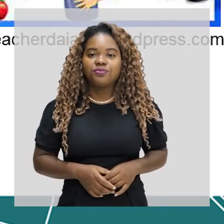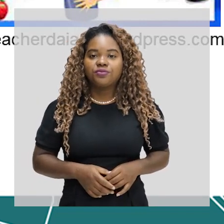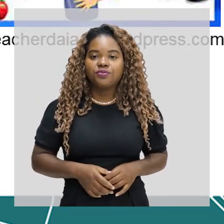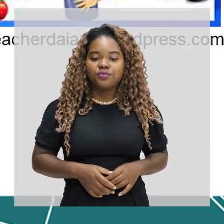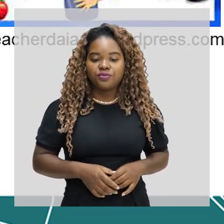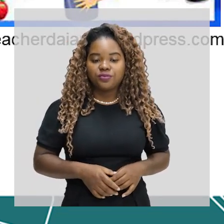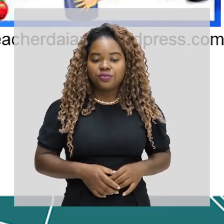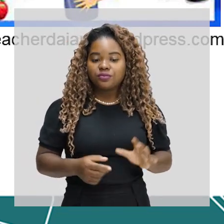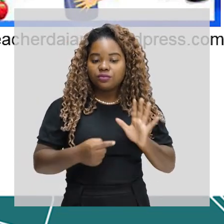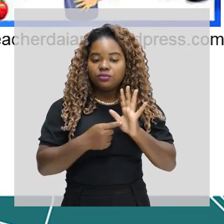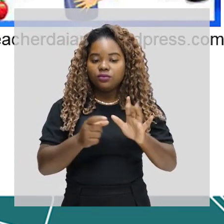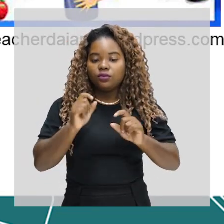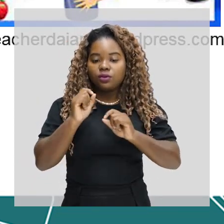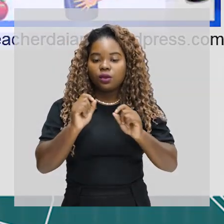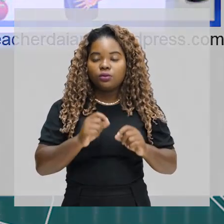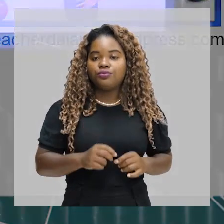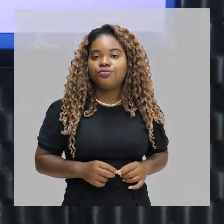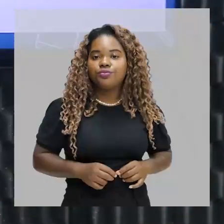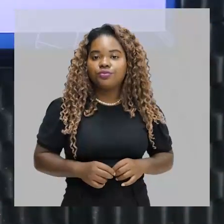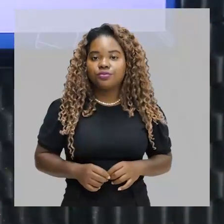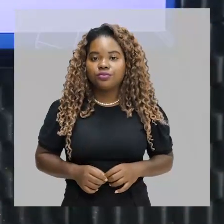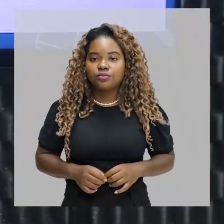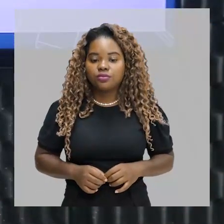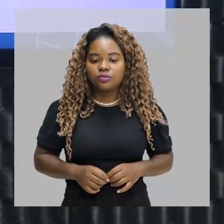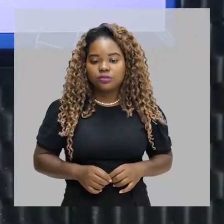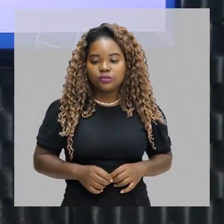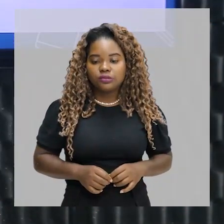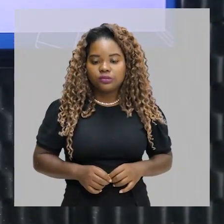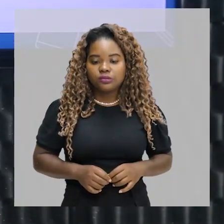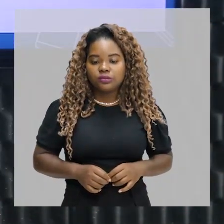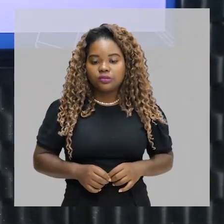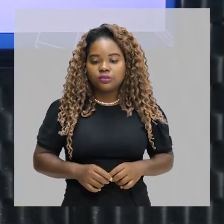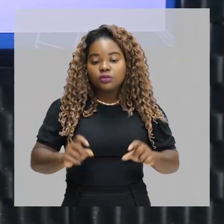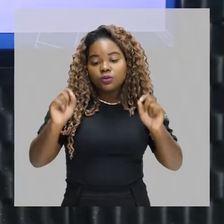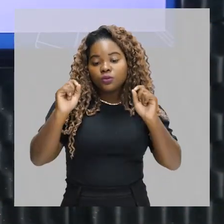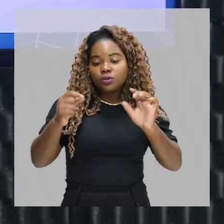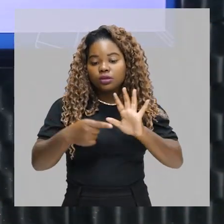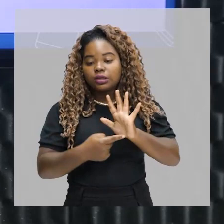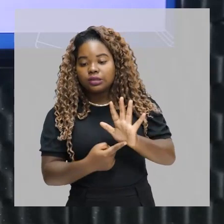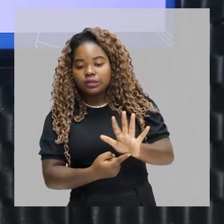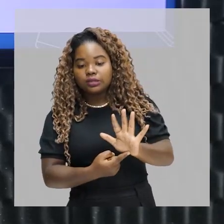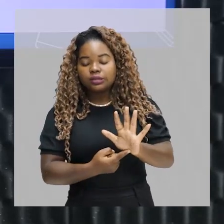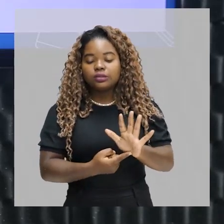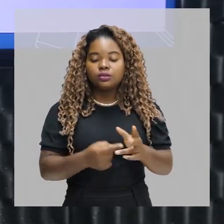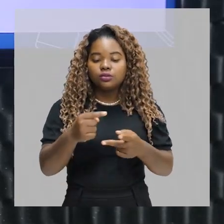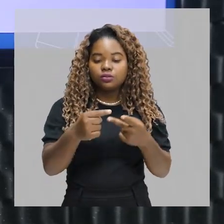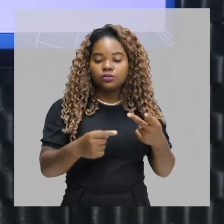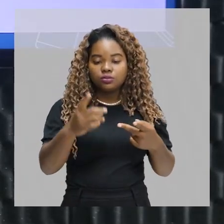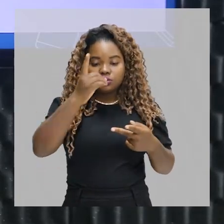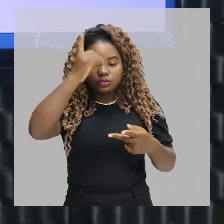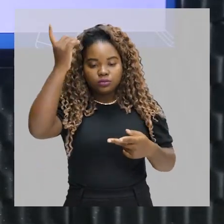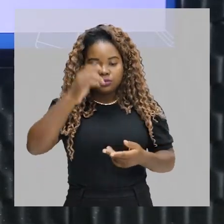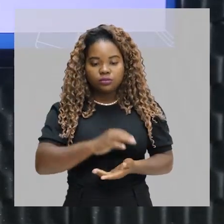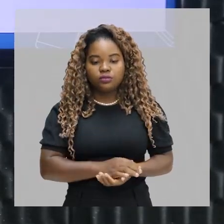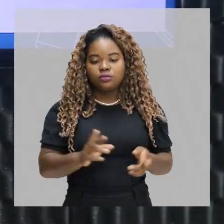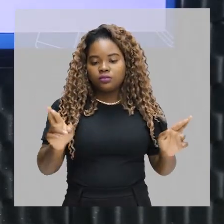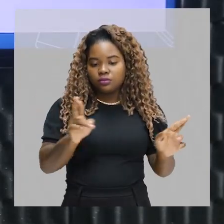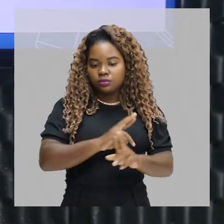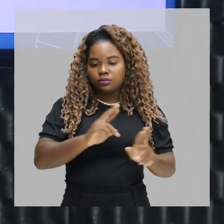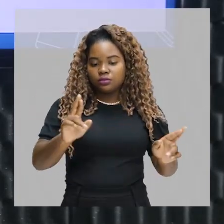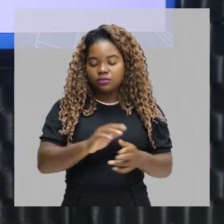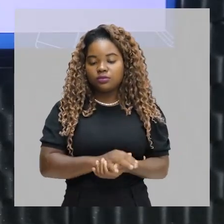para demonstrar, para mostrar alguma coisa. E o que eles mostram são duas ideias: a relação